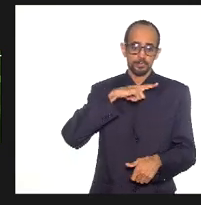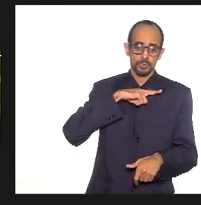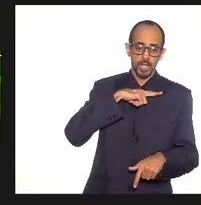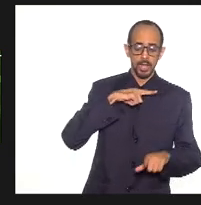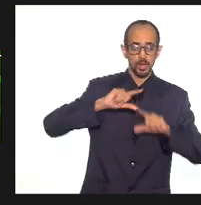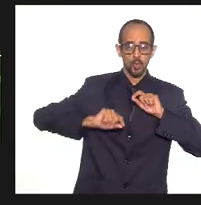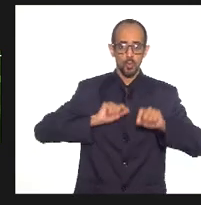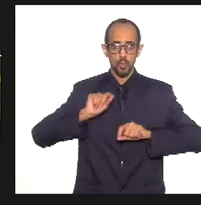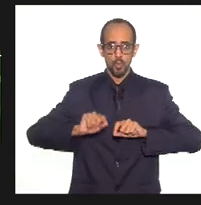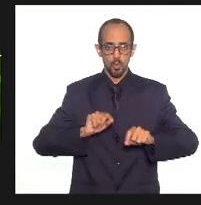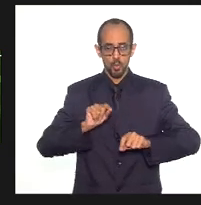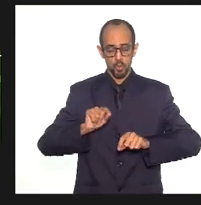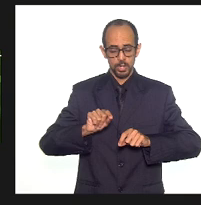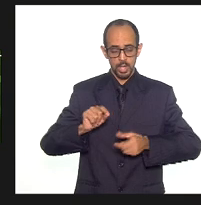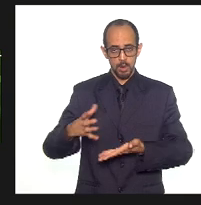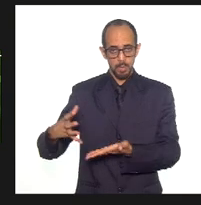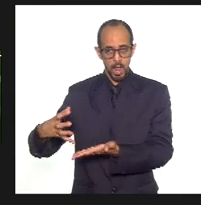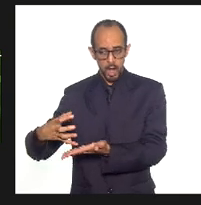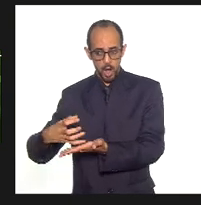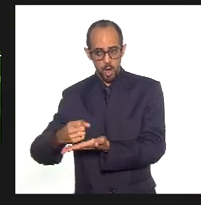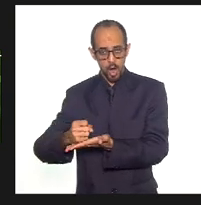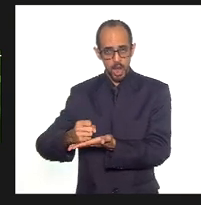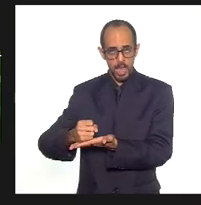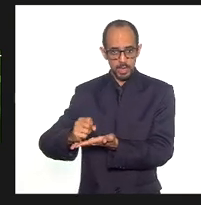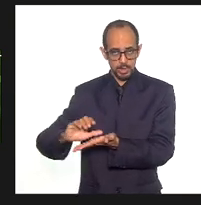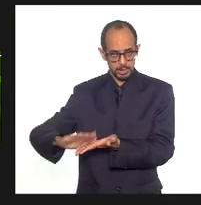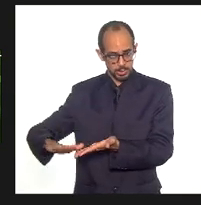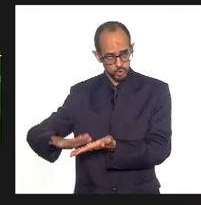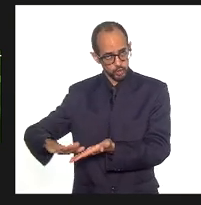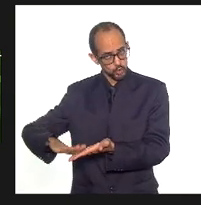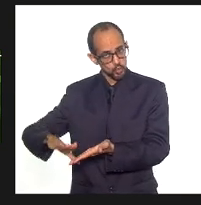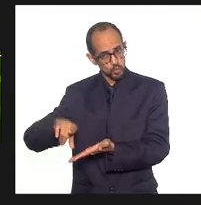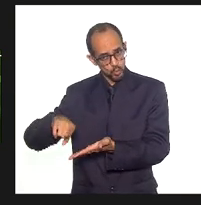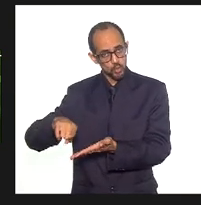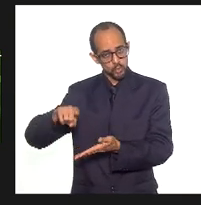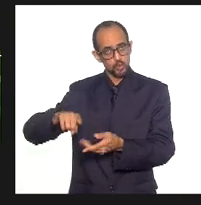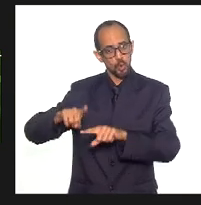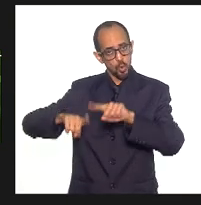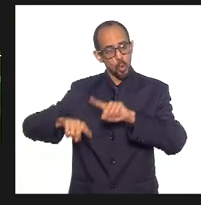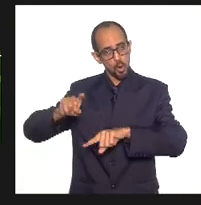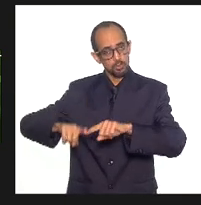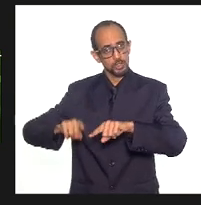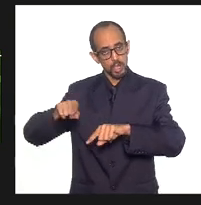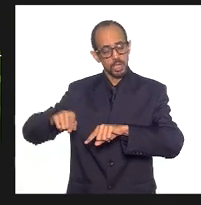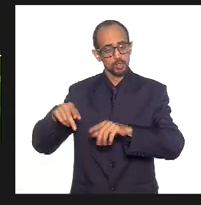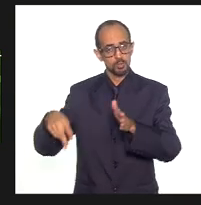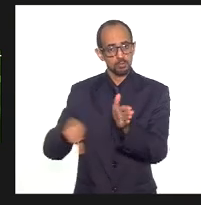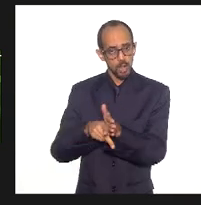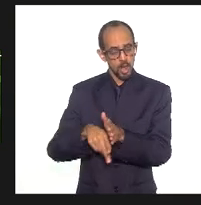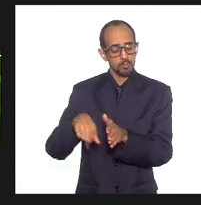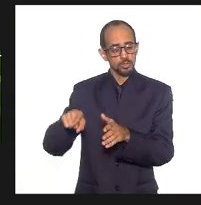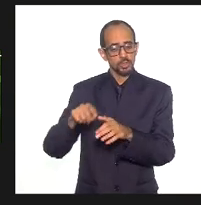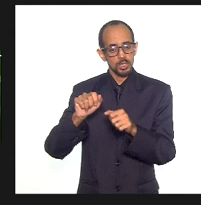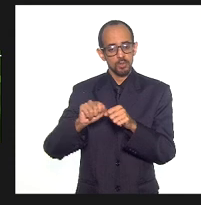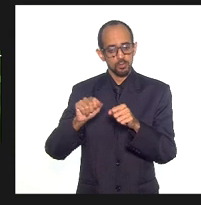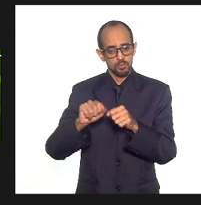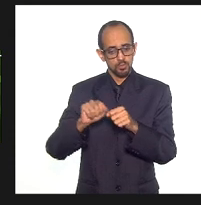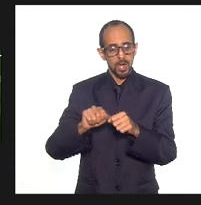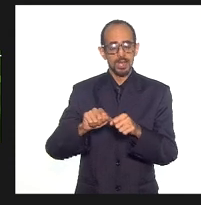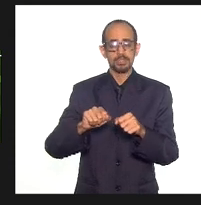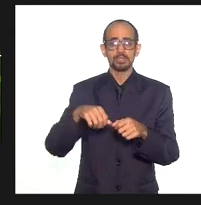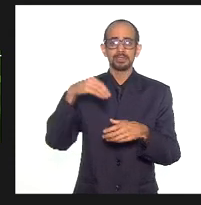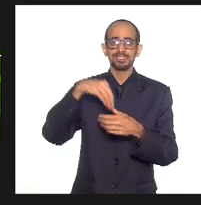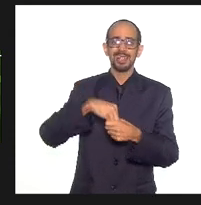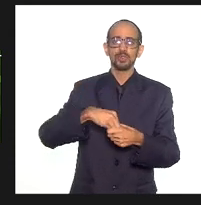coleta desses custos através de objetos determinados que desembocam em cada bloco,